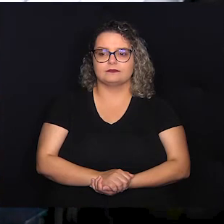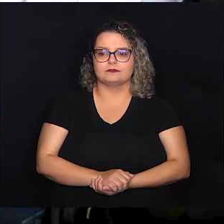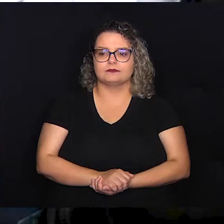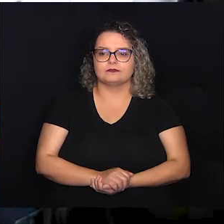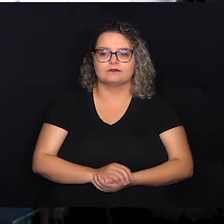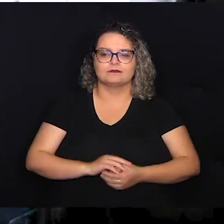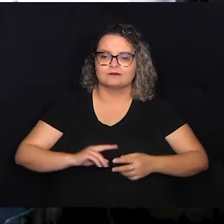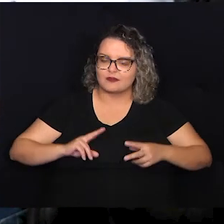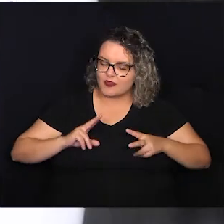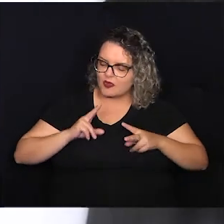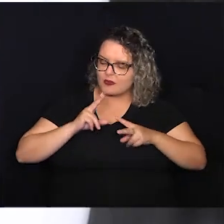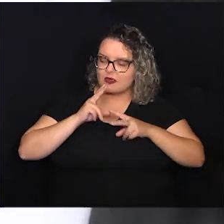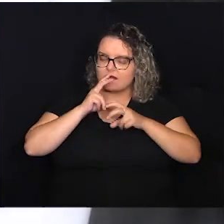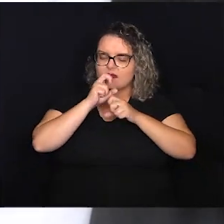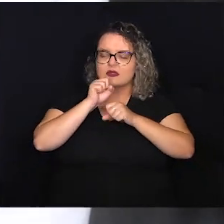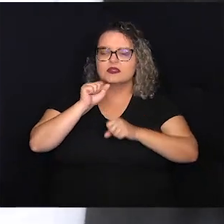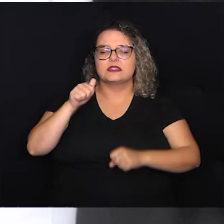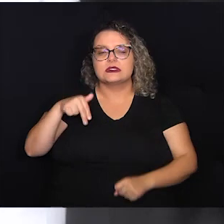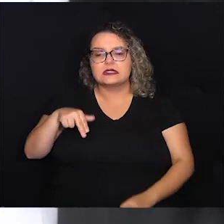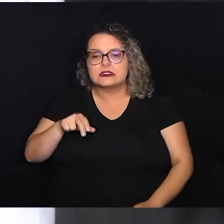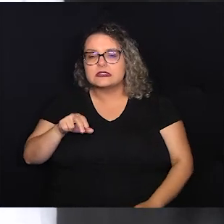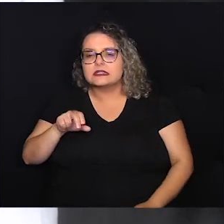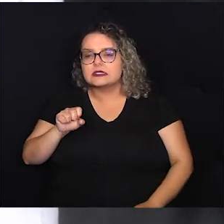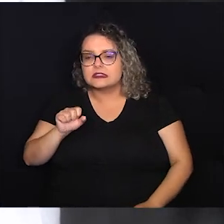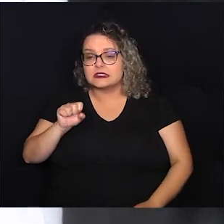uma força de sanção tomou conta.